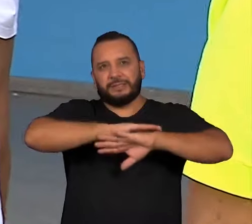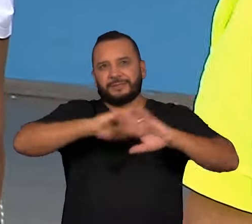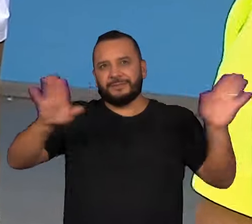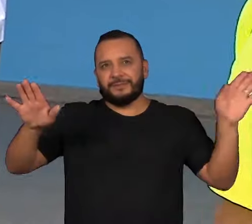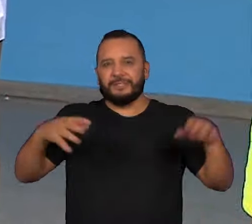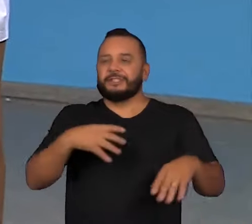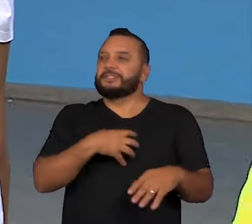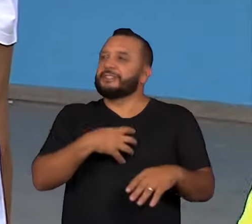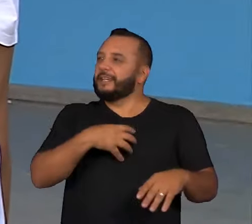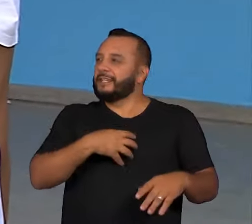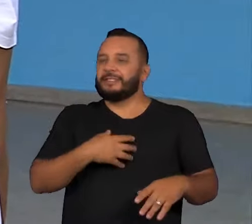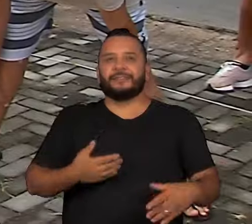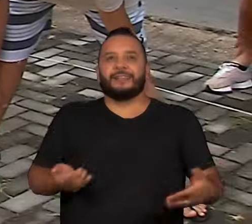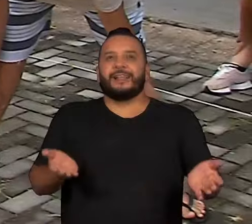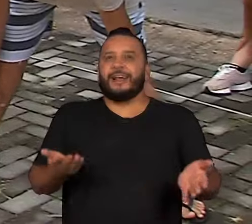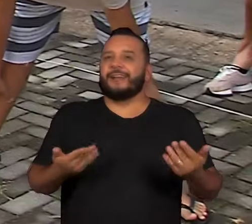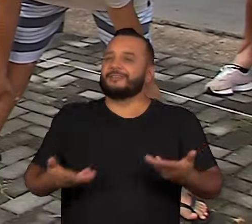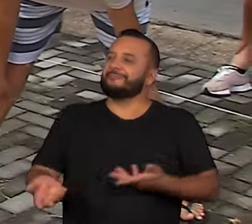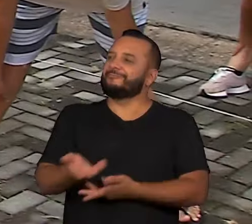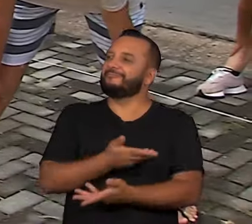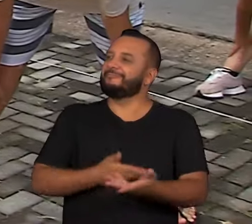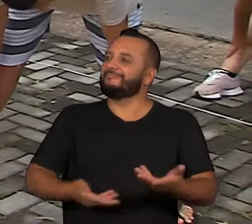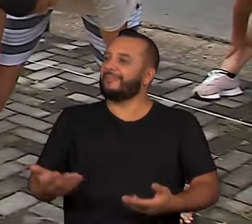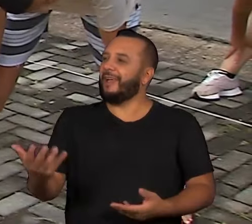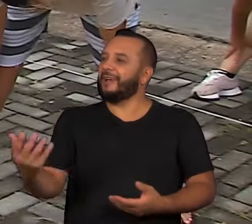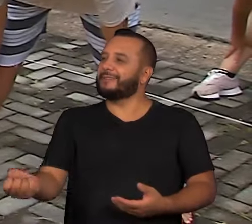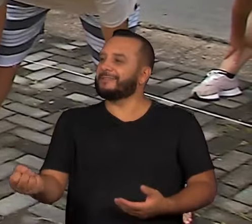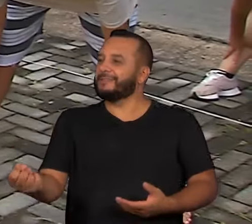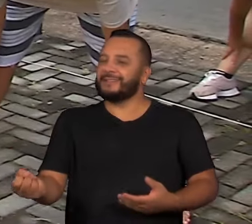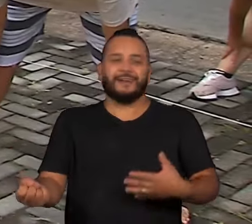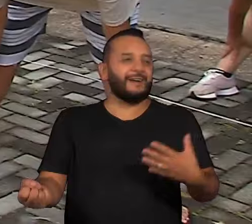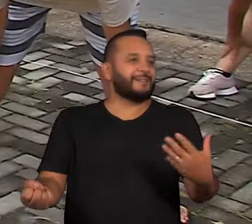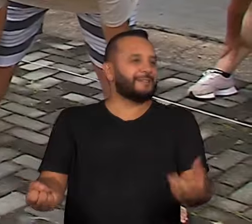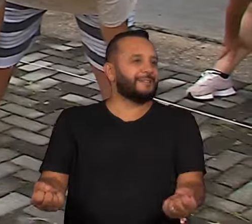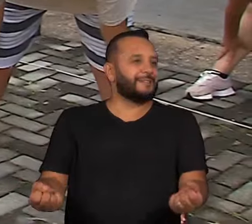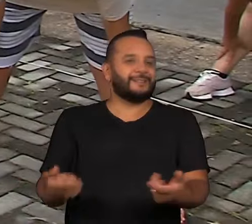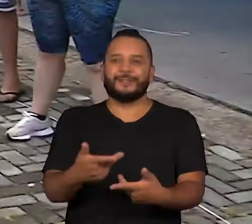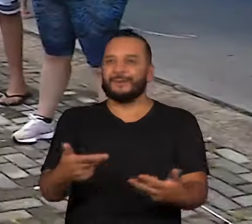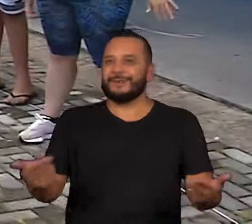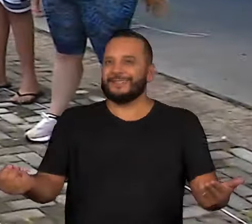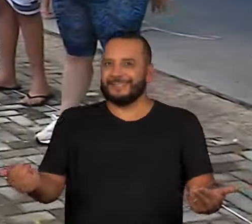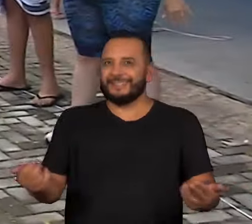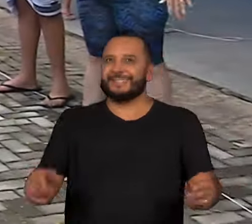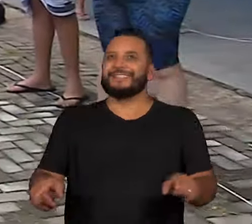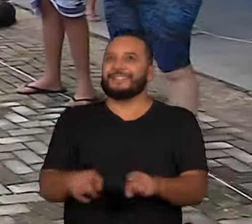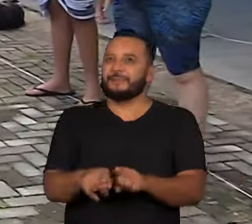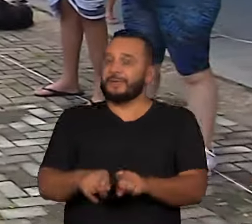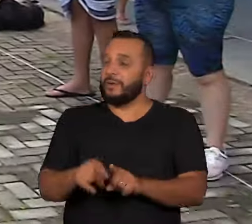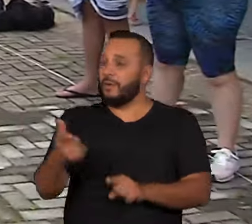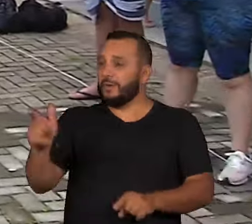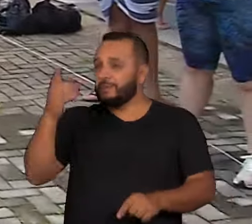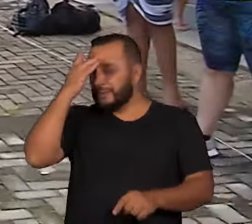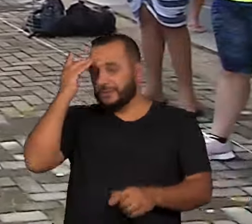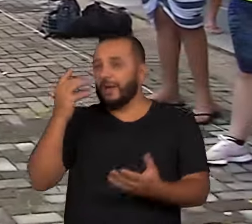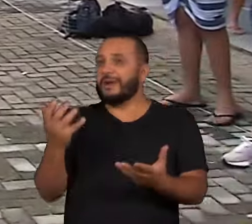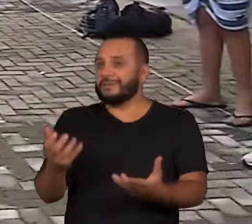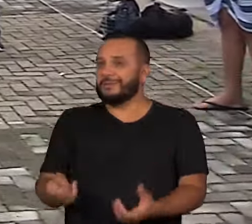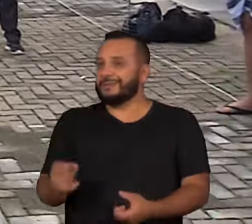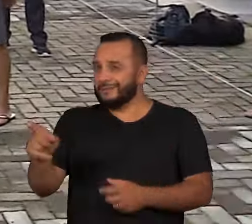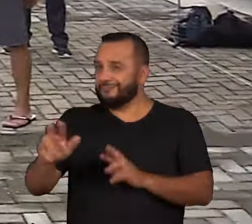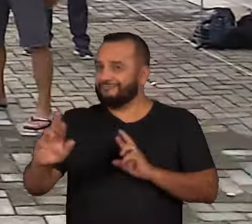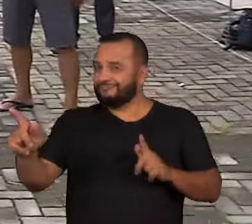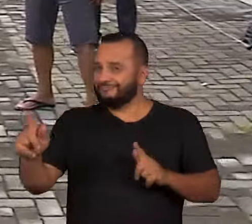mais amigável, aceita mais as coisas, aceita mais o outro, que ele é diferente da